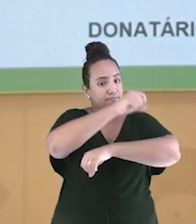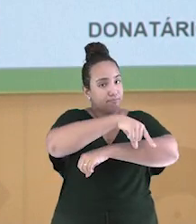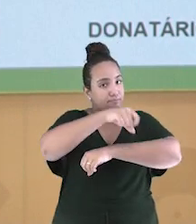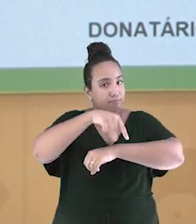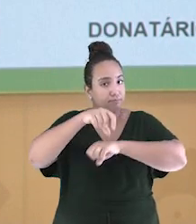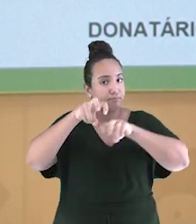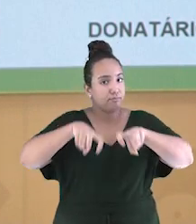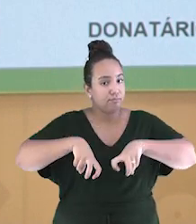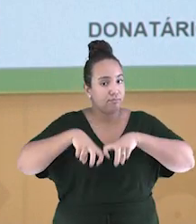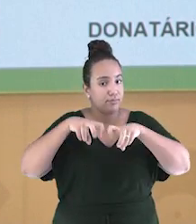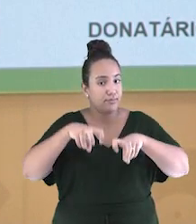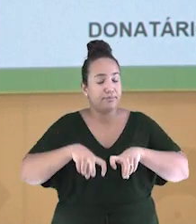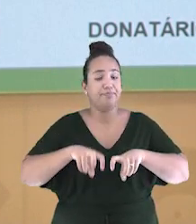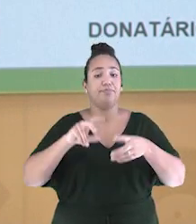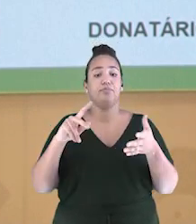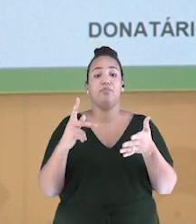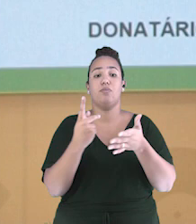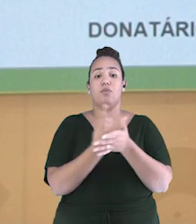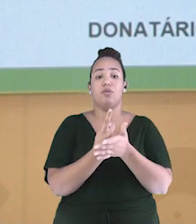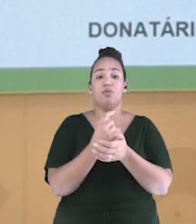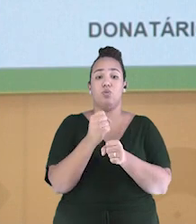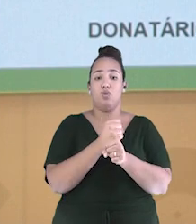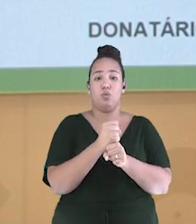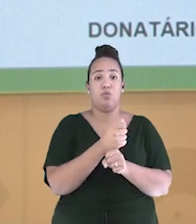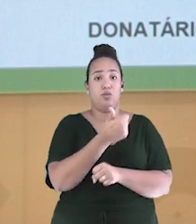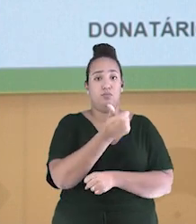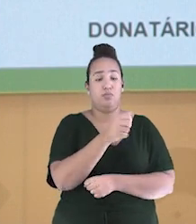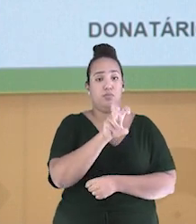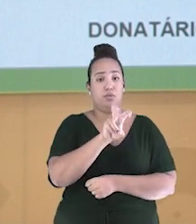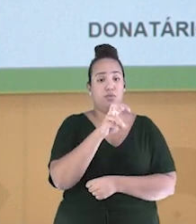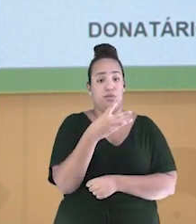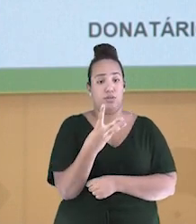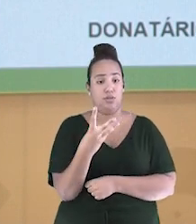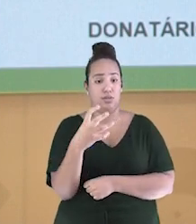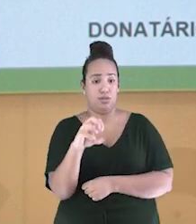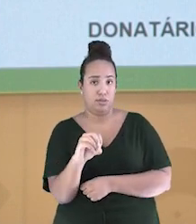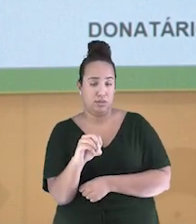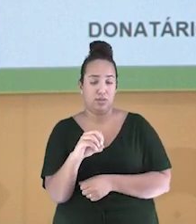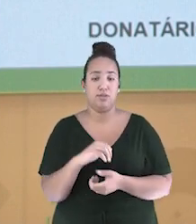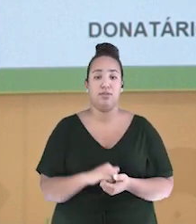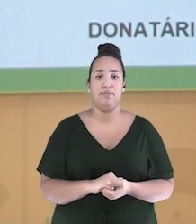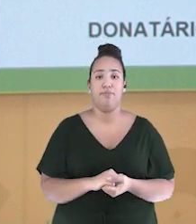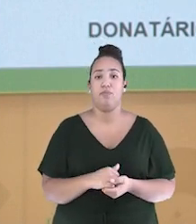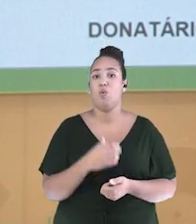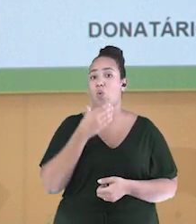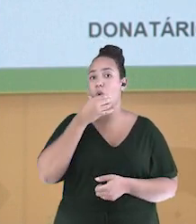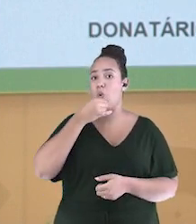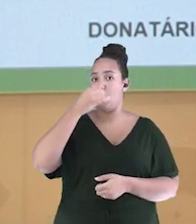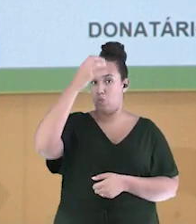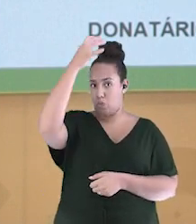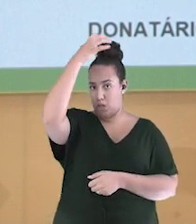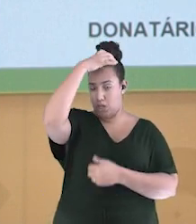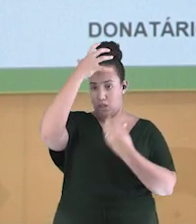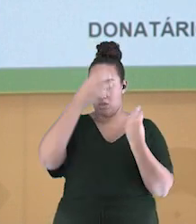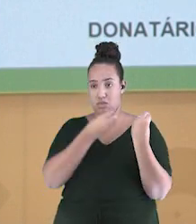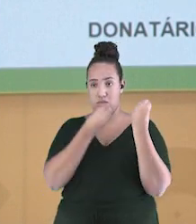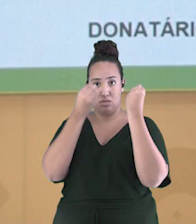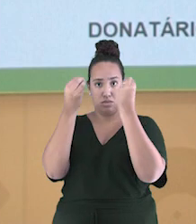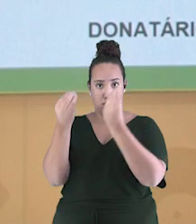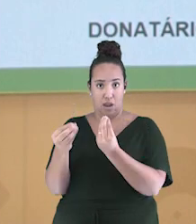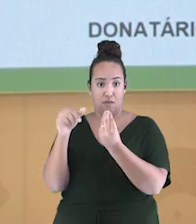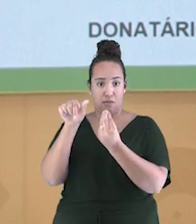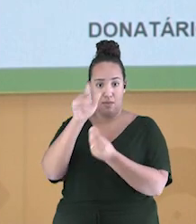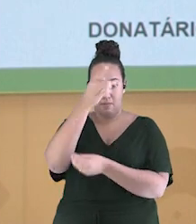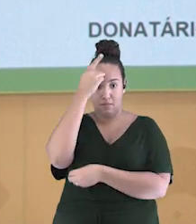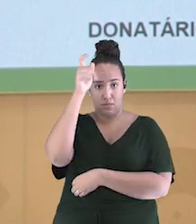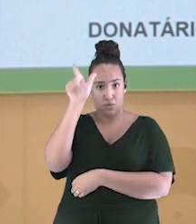cultivada. Isso aconteceu após 1530, e as terras eram cedidas pelo rei de Portugal para uma pessoa que era